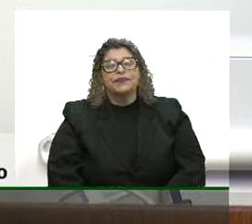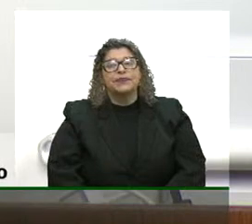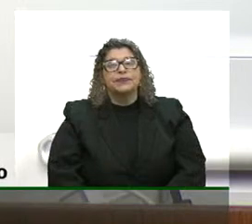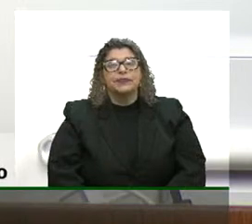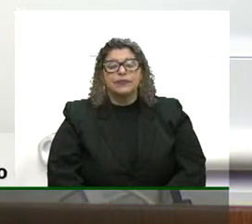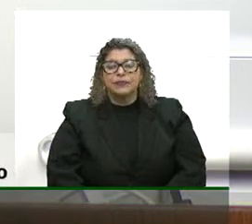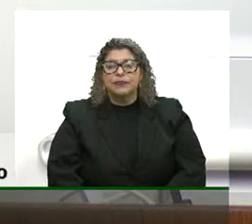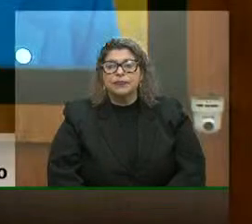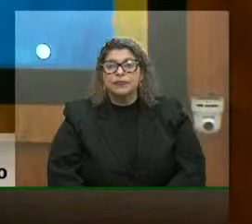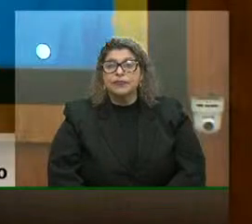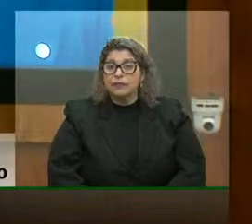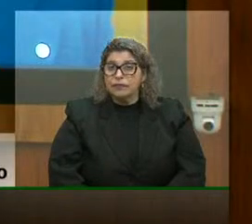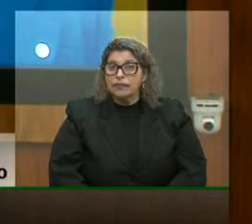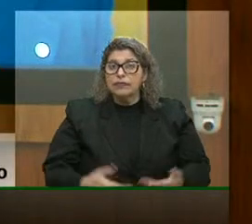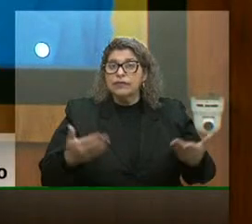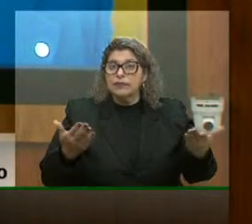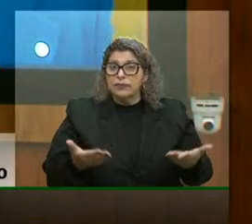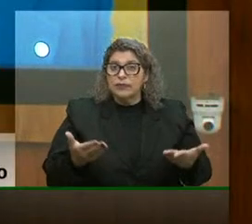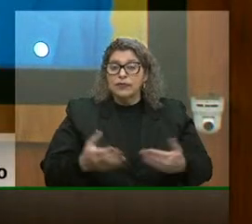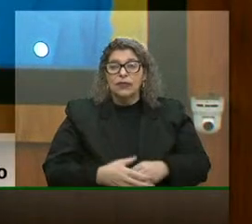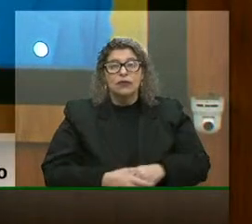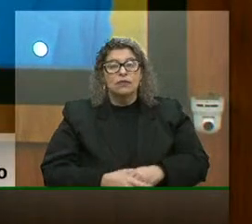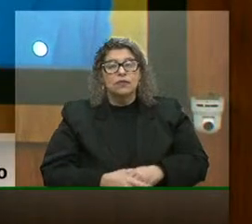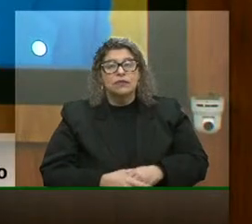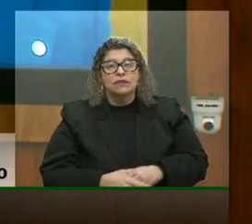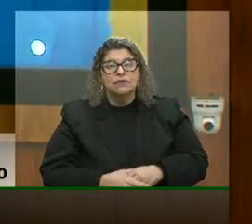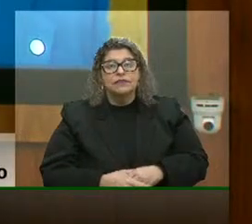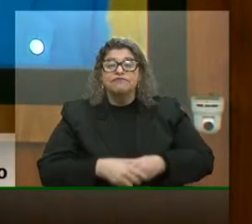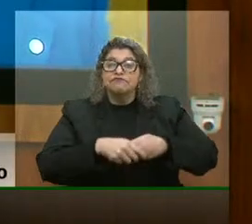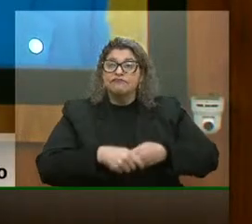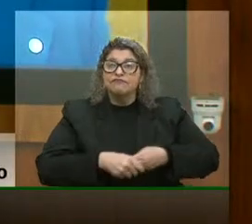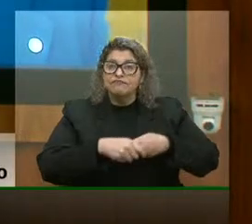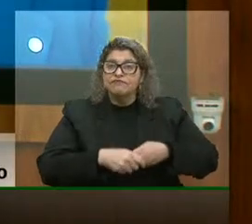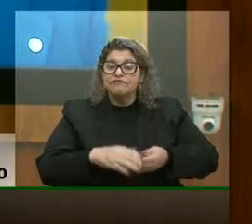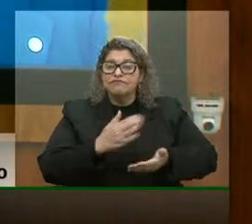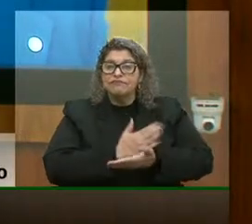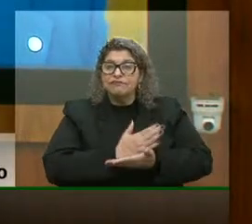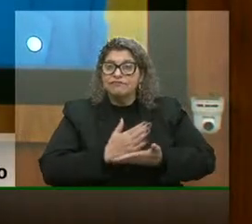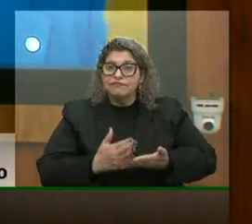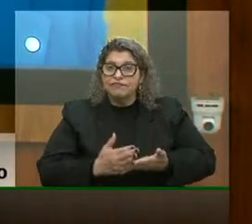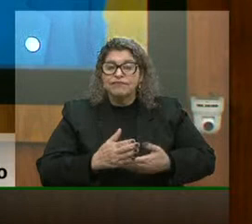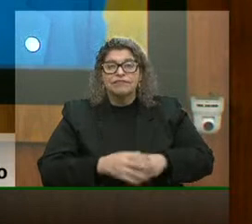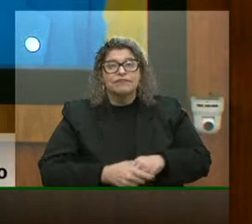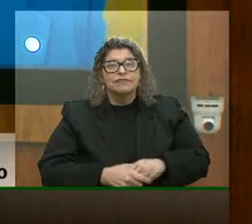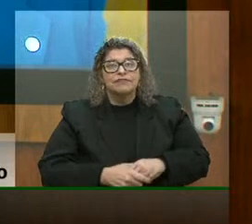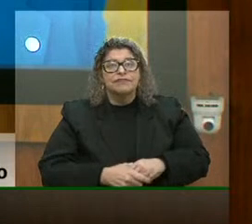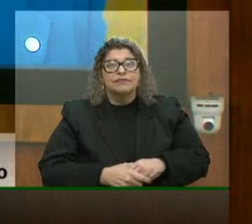Paparico, gostaria, presidente, de saudar inicialmente